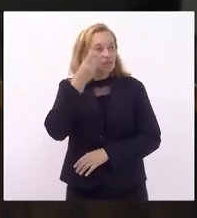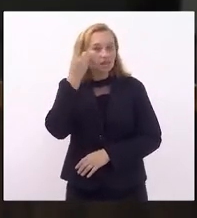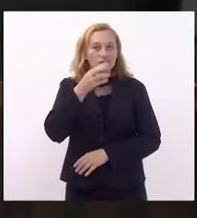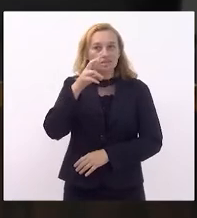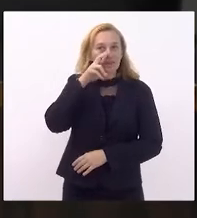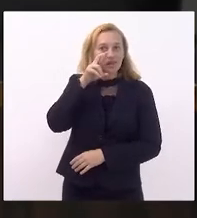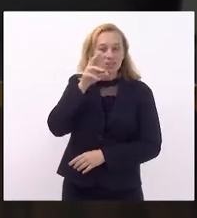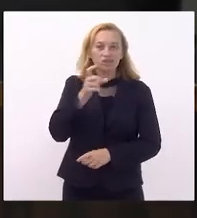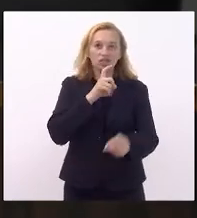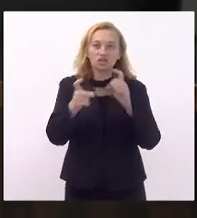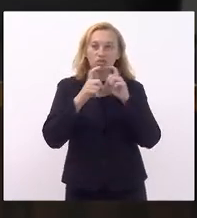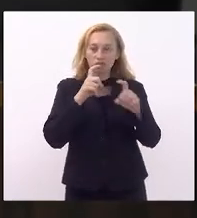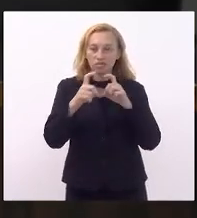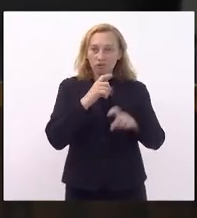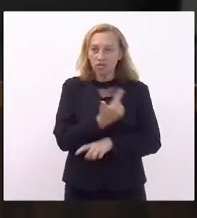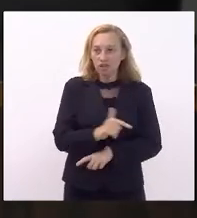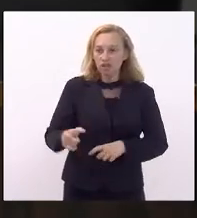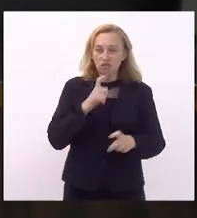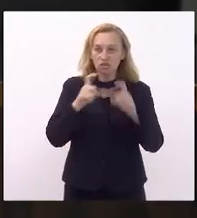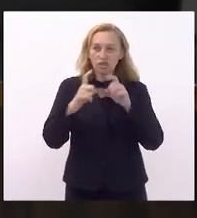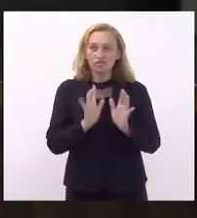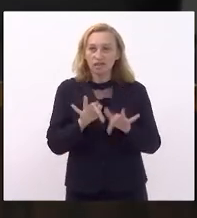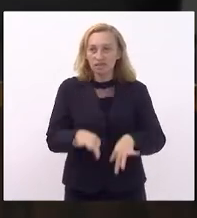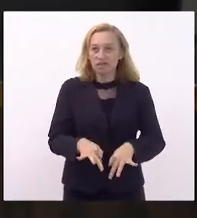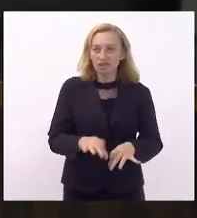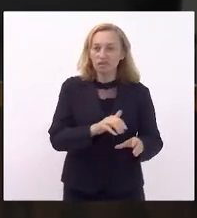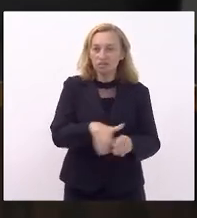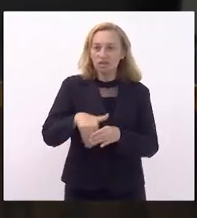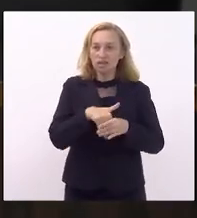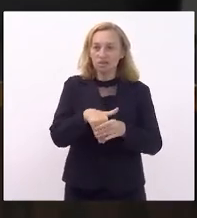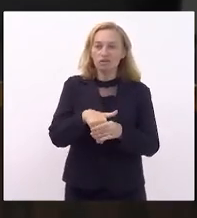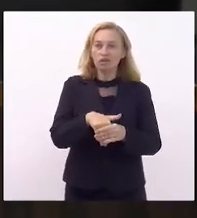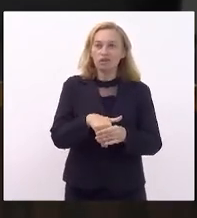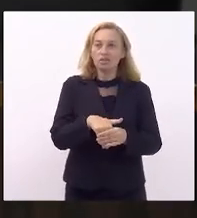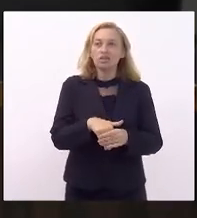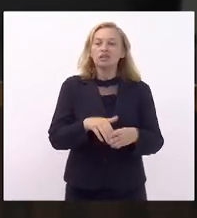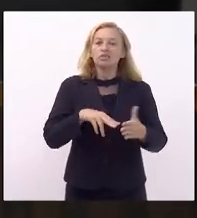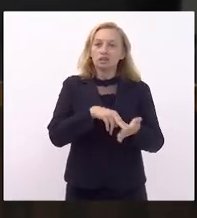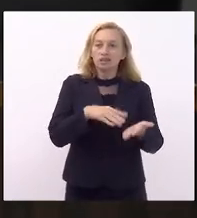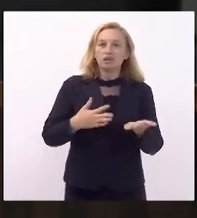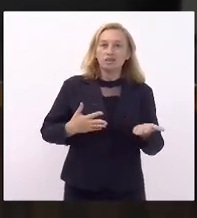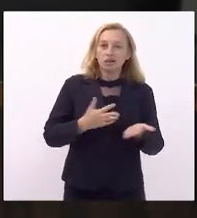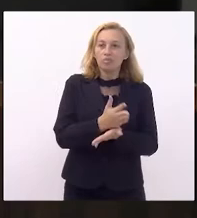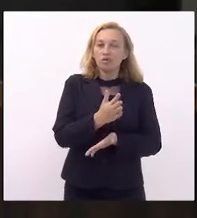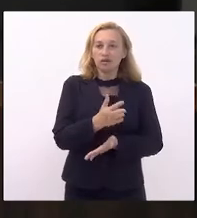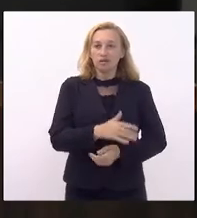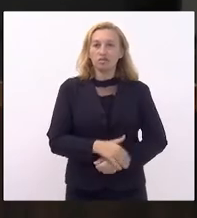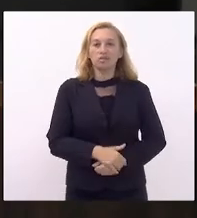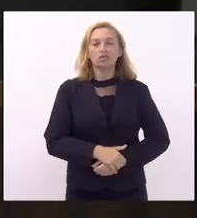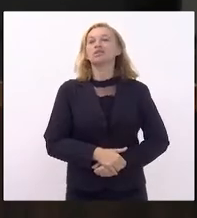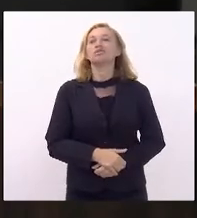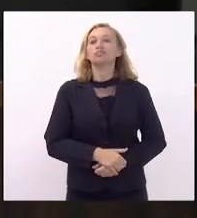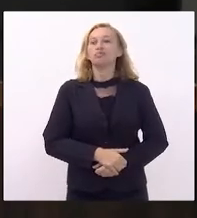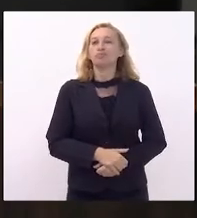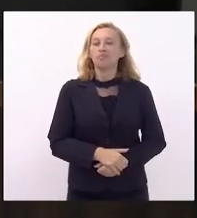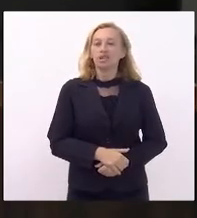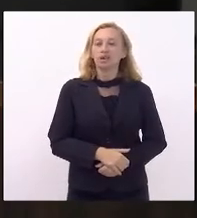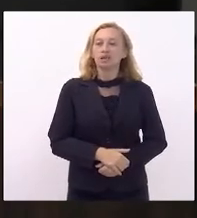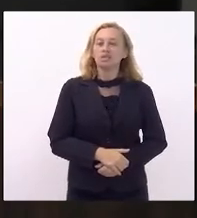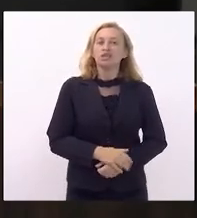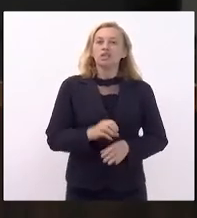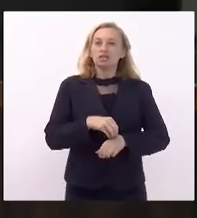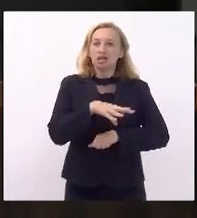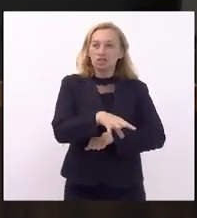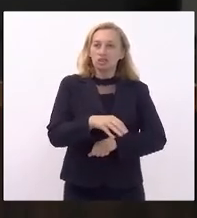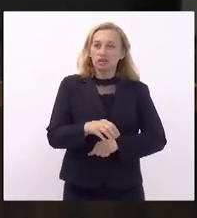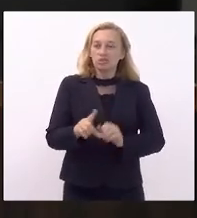Reis. Em discussão, não havendo o que querer discutir, encerrada a discussão. Em votação, os senhores que aprovam, permaneçam como estão. Aprovada, vai à promulgação. Indicação